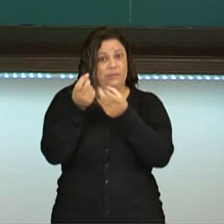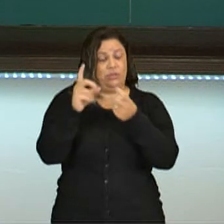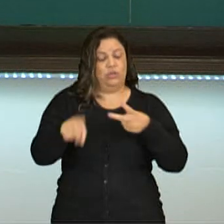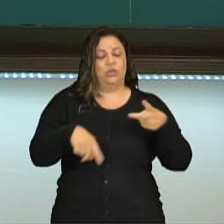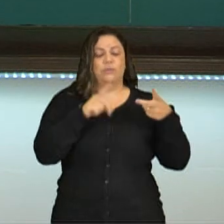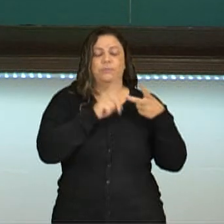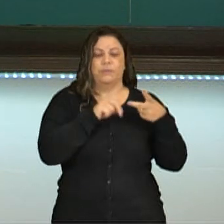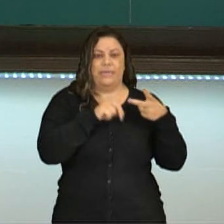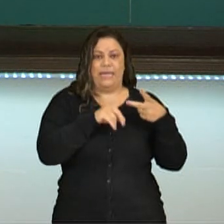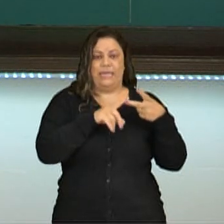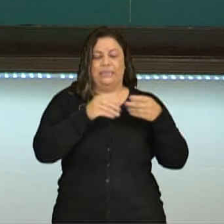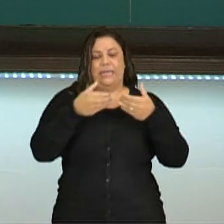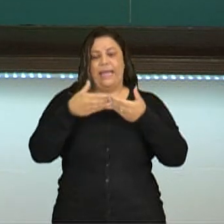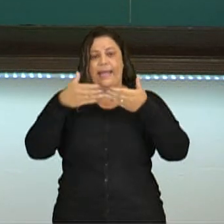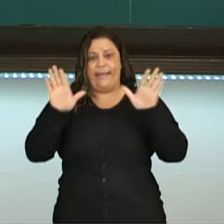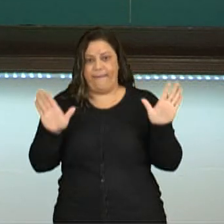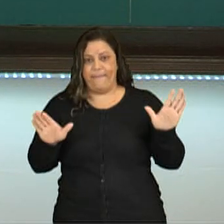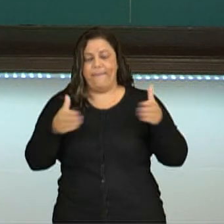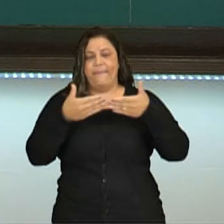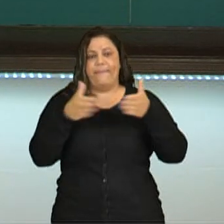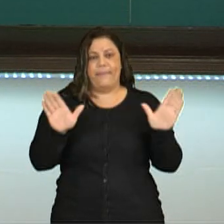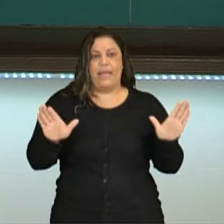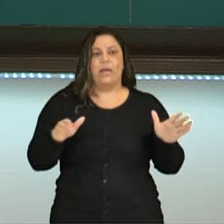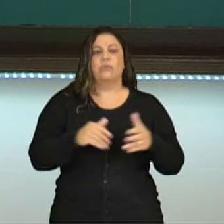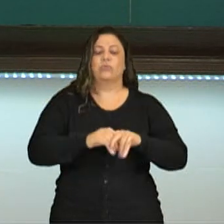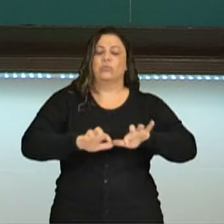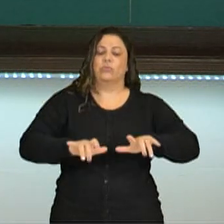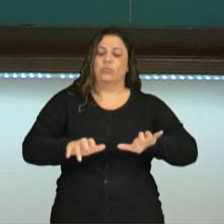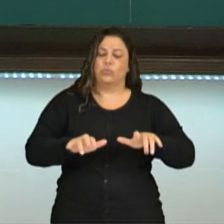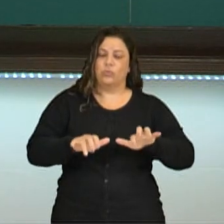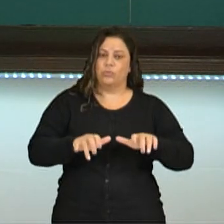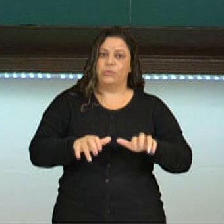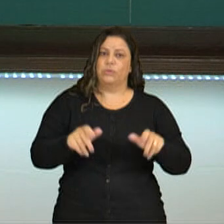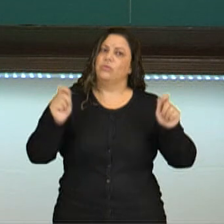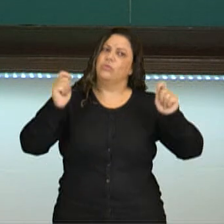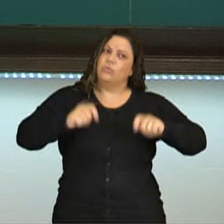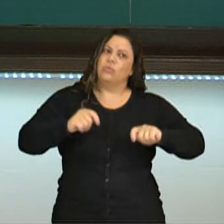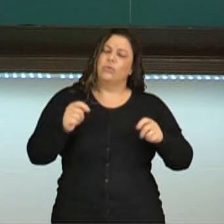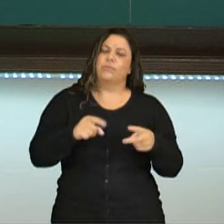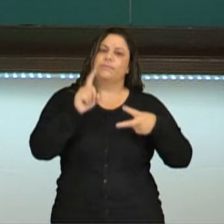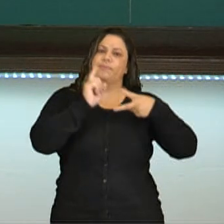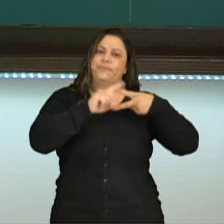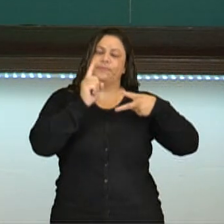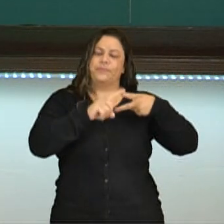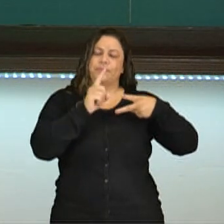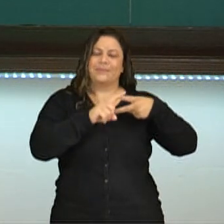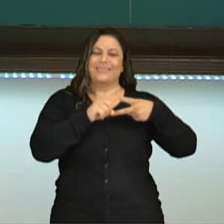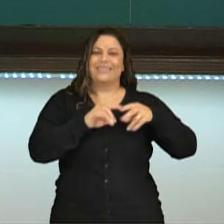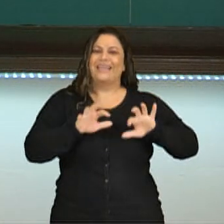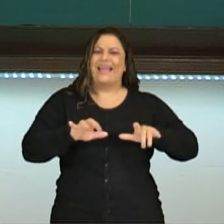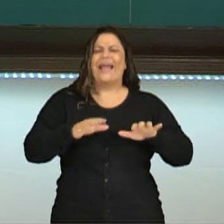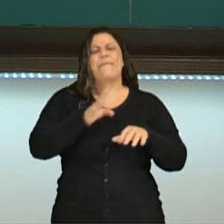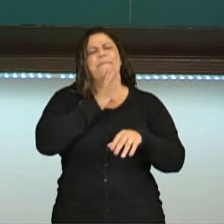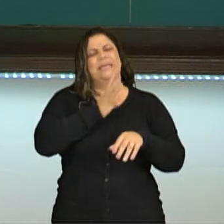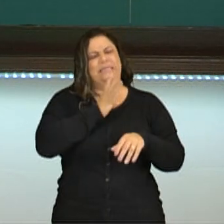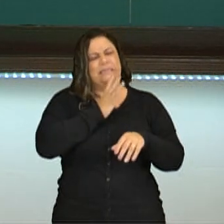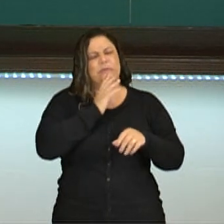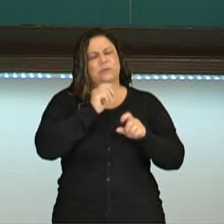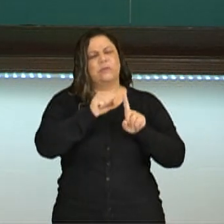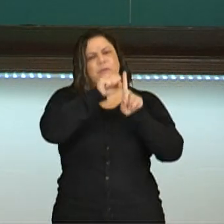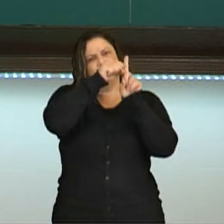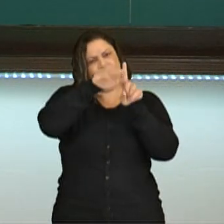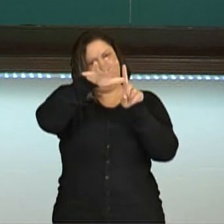sistema operacional aberto. Nos computadores, acaba que o Windows ele é mais conhecido e mais